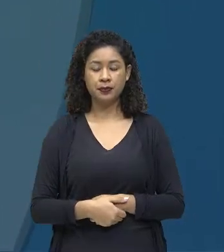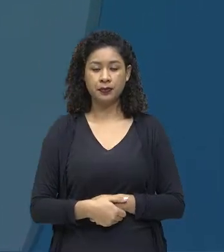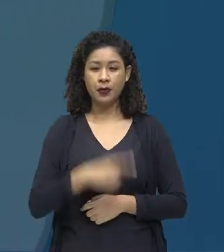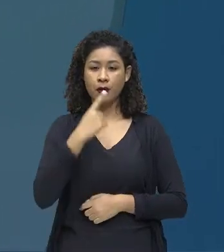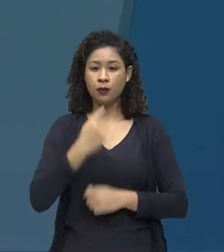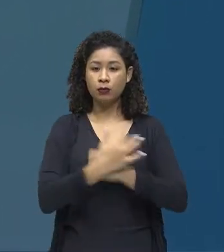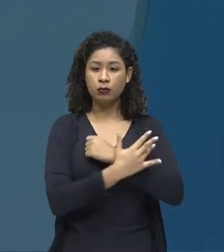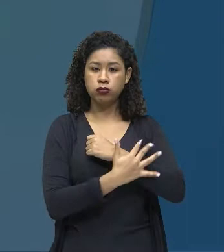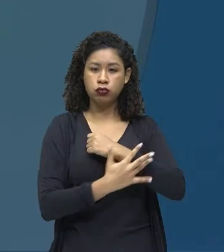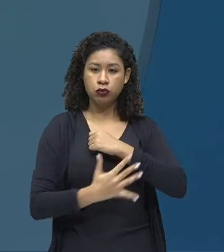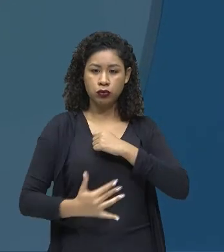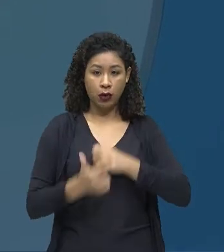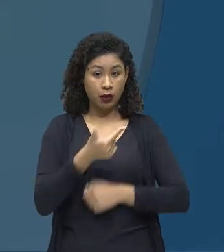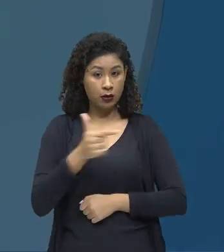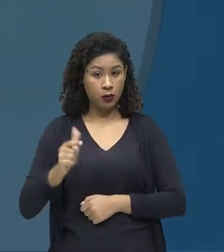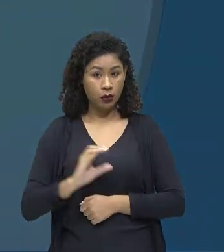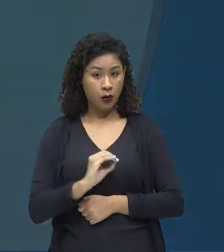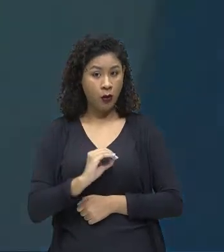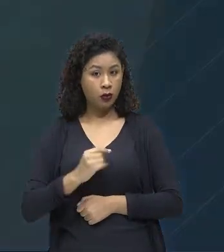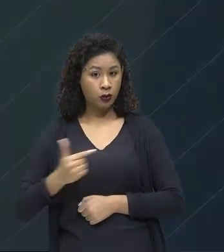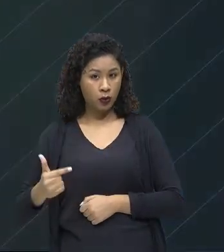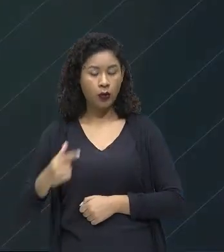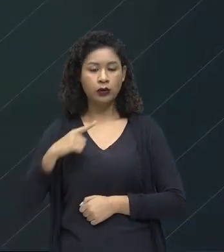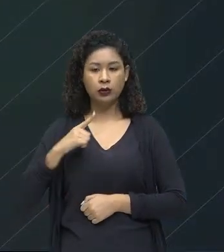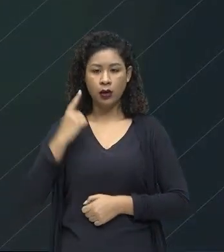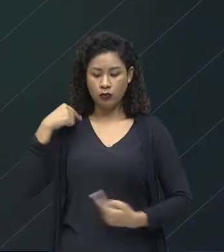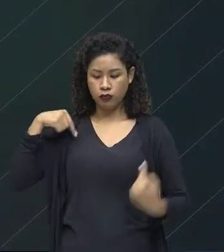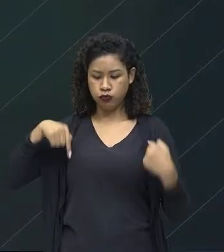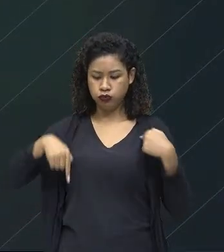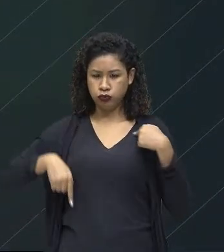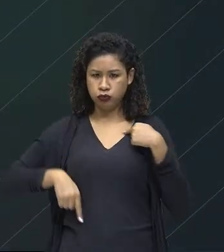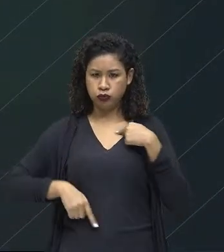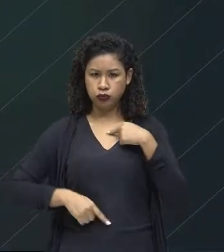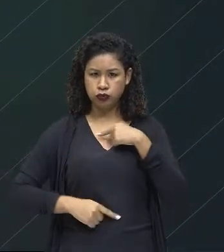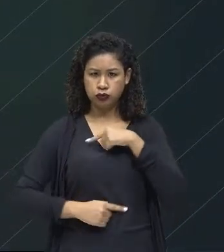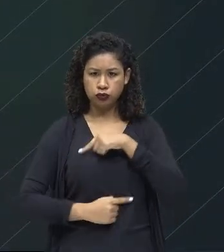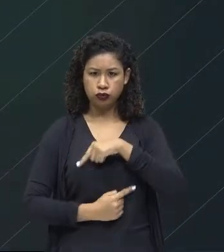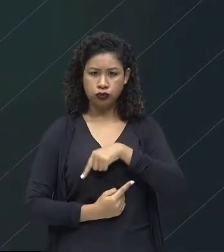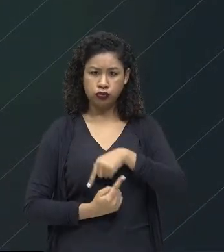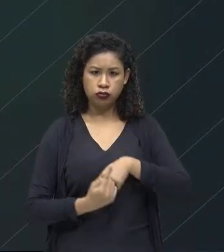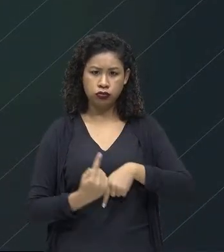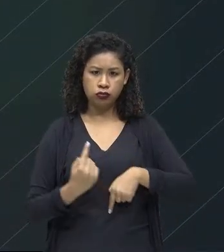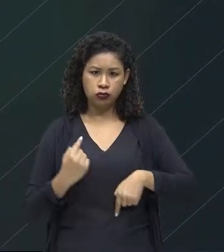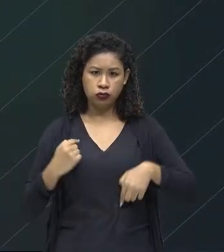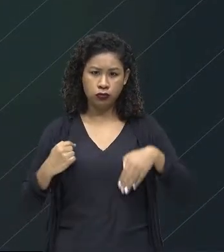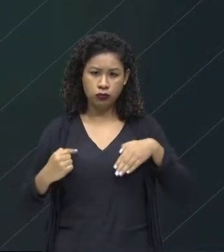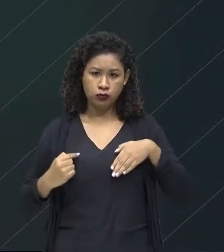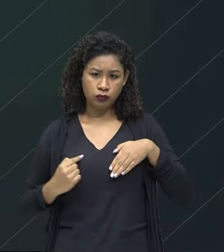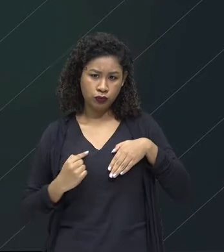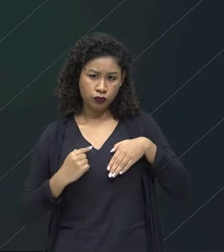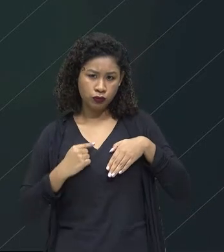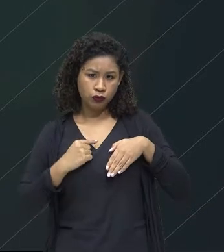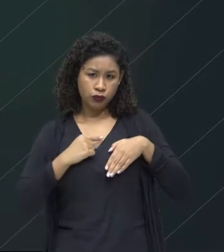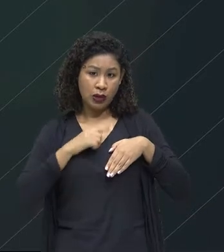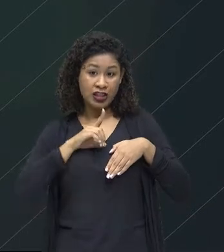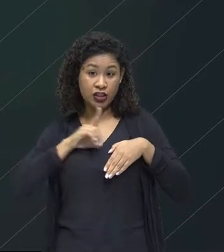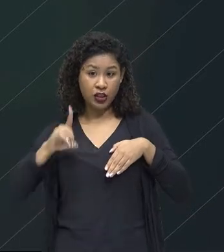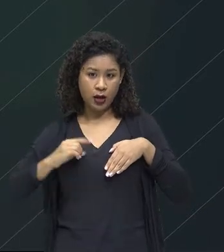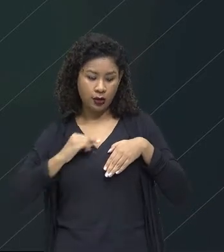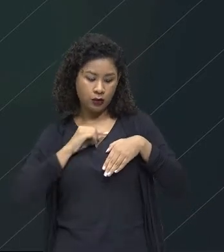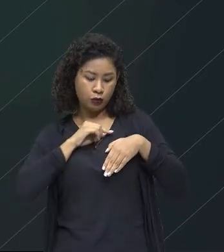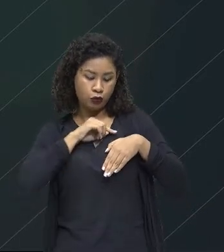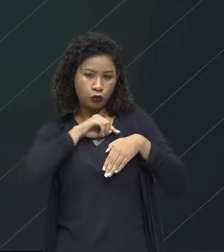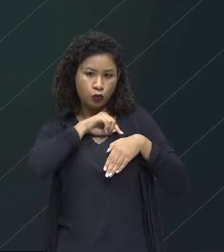sangue desoxigenado de diversas partes do corpo entra pela câmara superior direita do coração, que é chamada